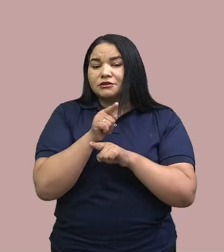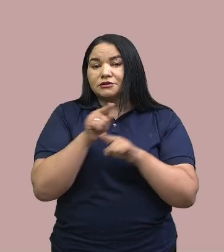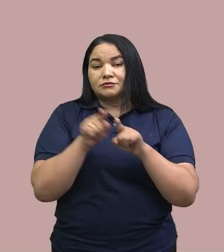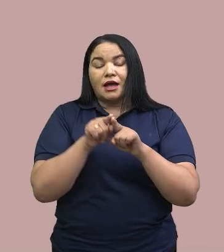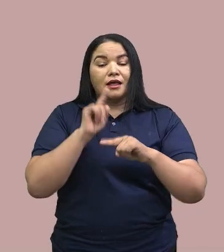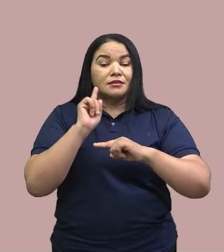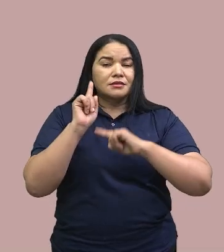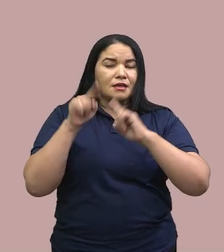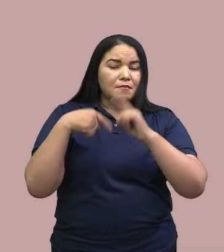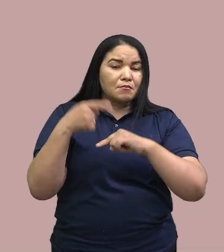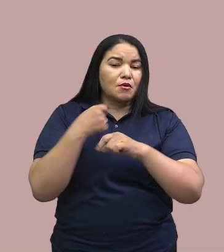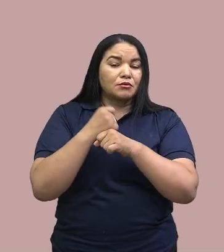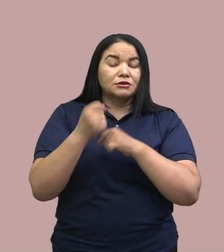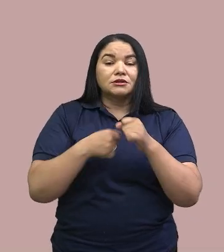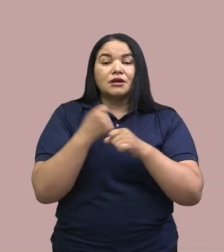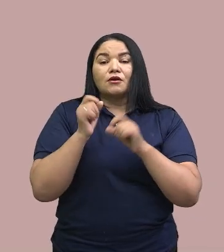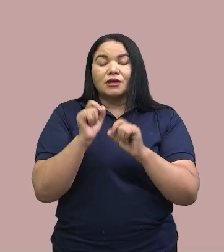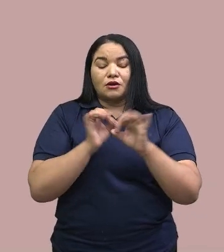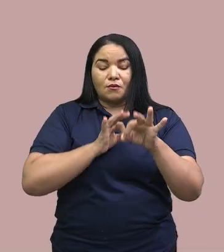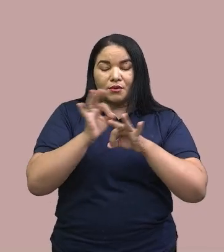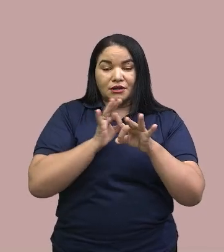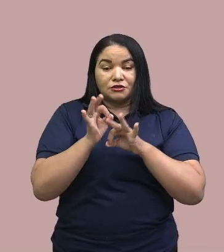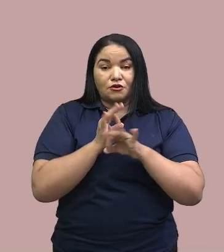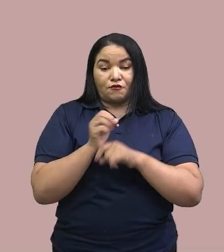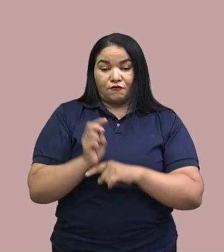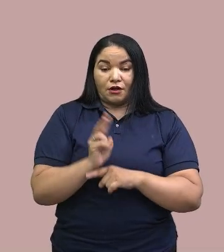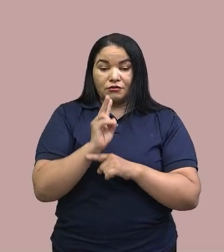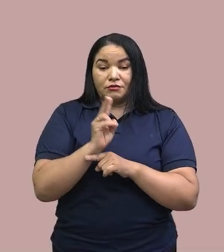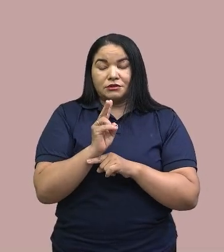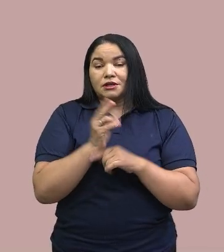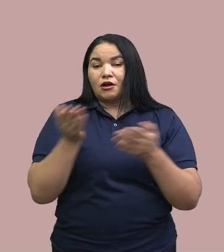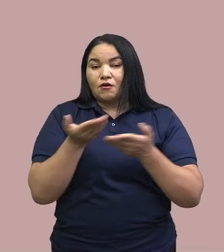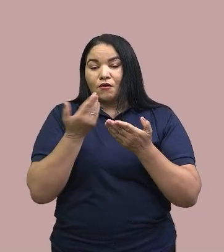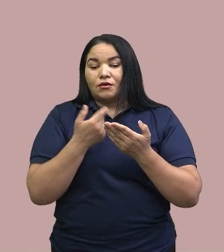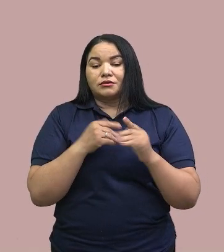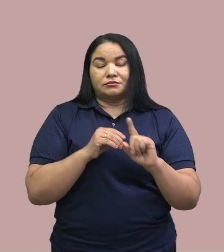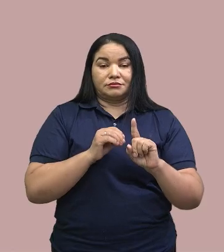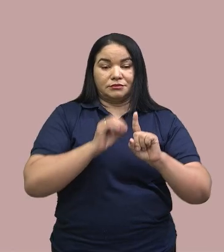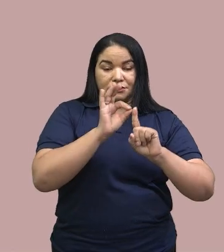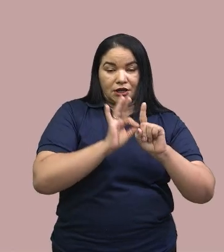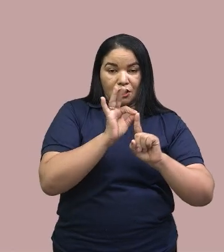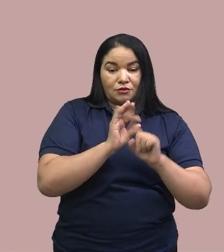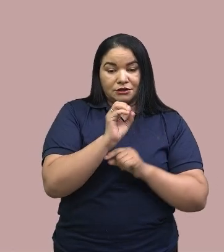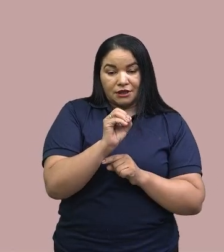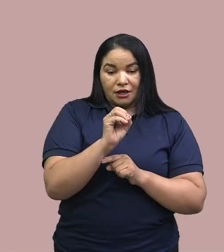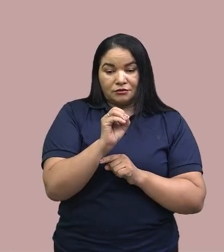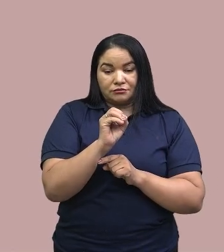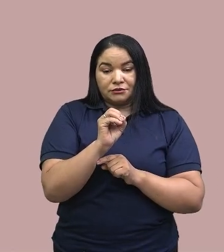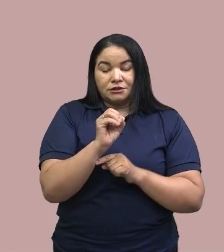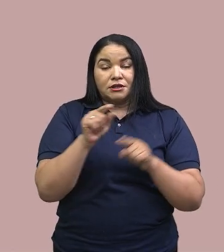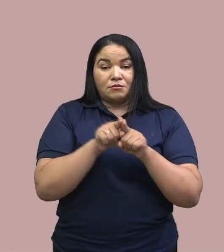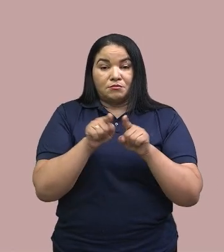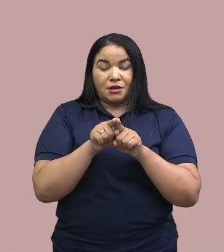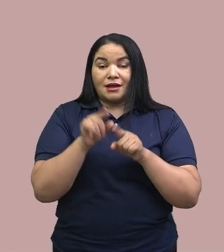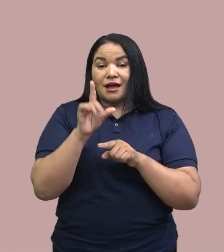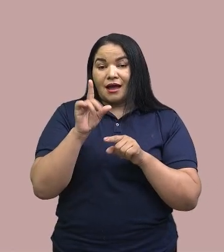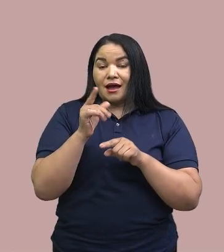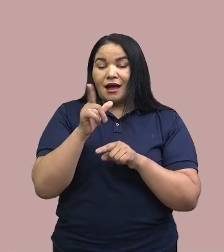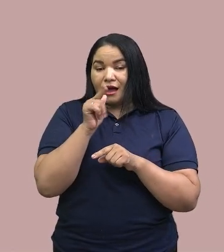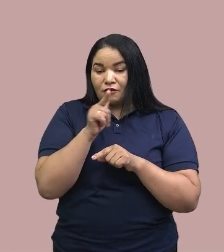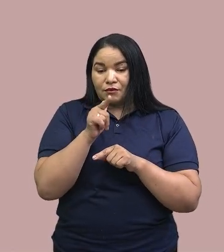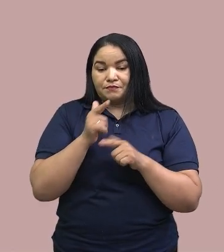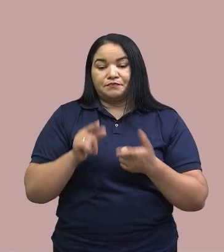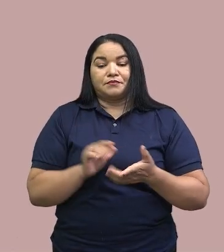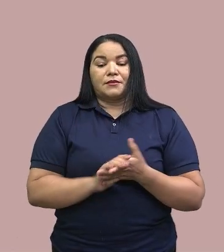tarde, isso foi corrigido e os valores atuais são 0 graus Celsius, ponto de fusão da água, 100